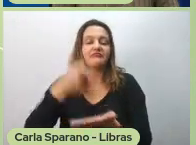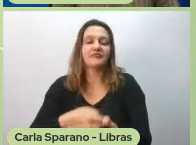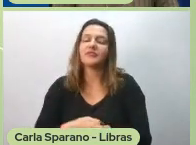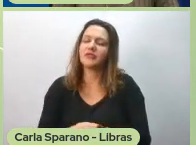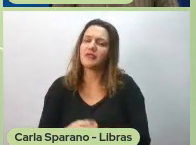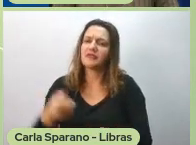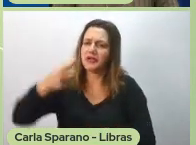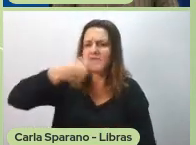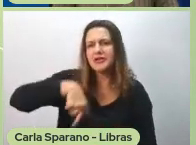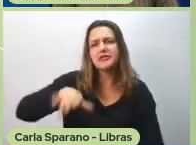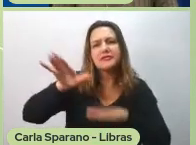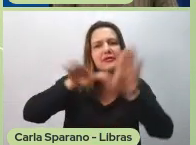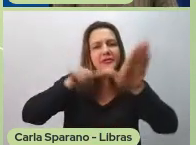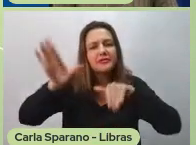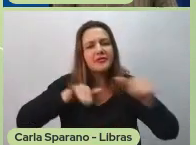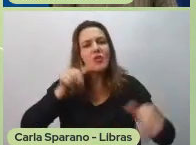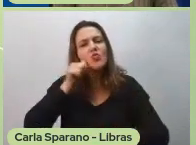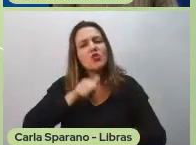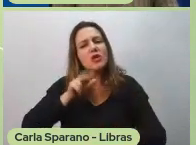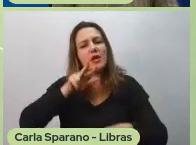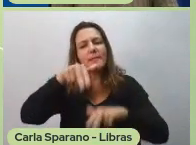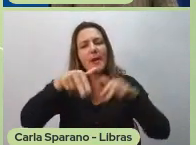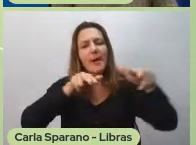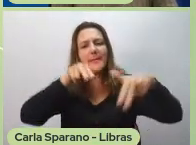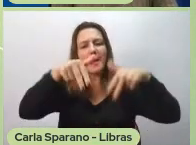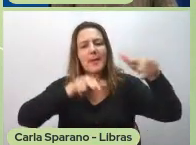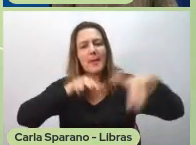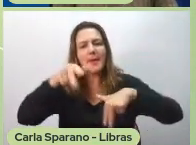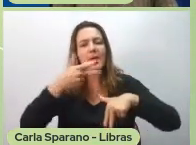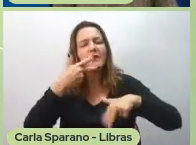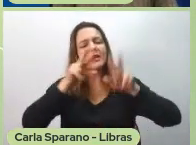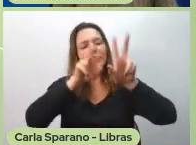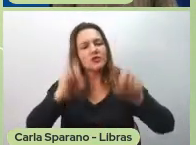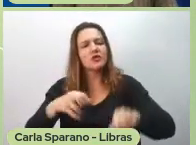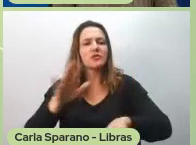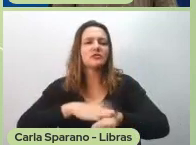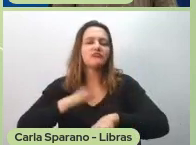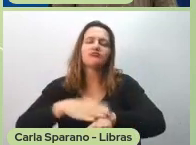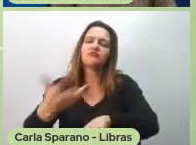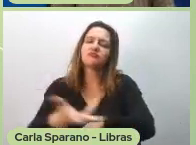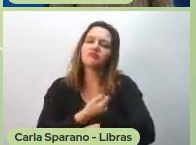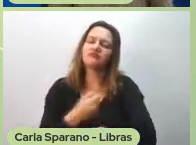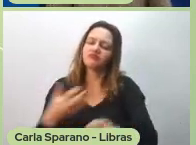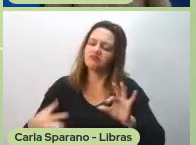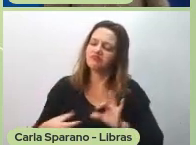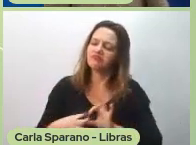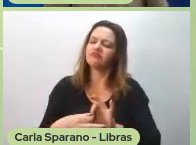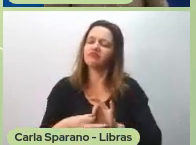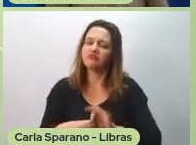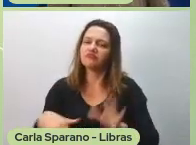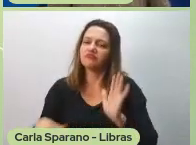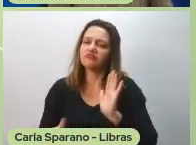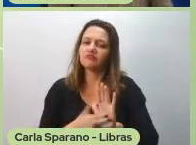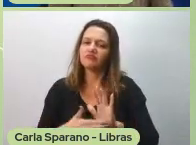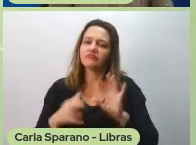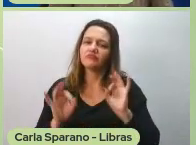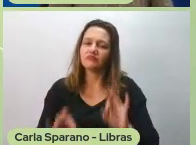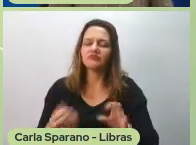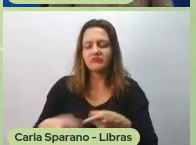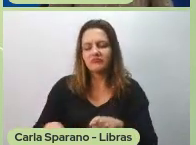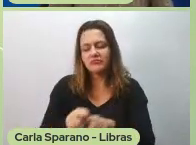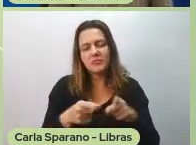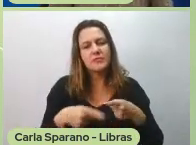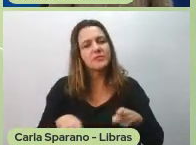falar sobre isso e para valorizar essas competências e elas assumirem as suas forças e poderem compor, obviamente, com seus pares,